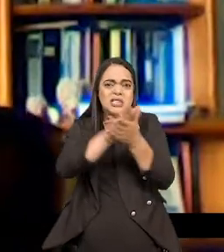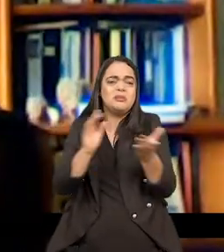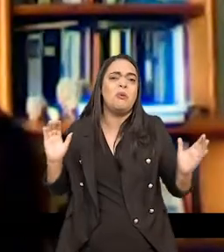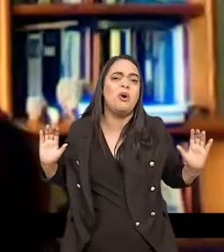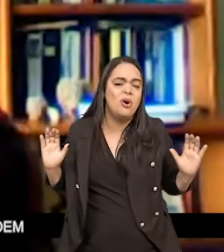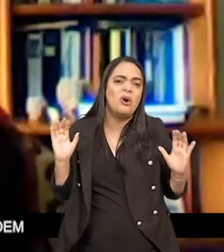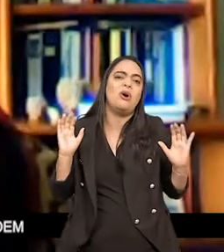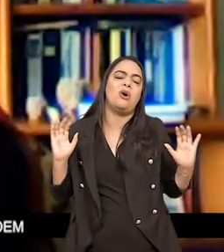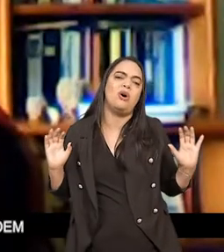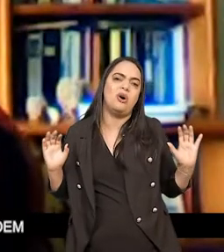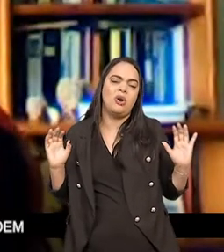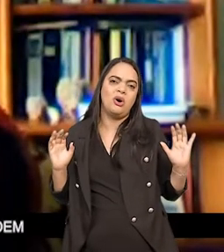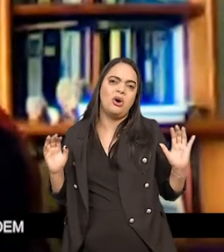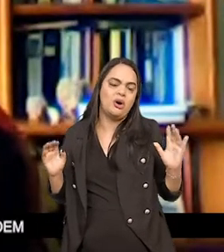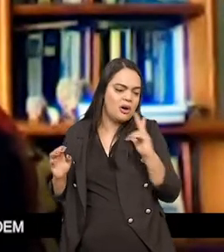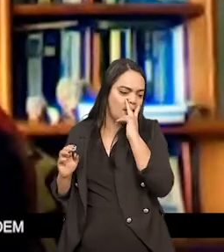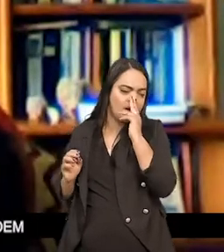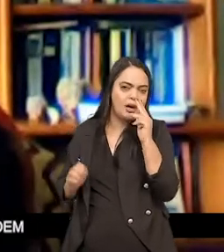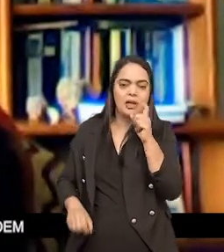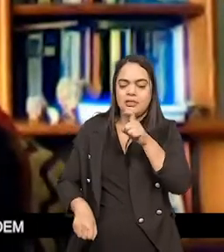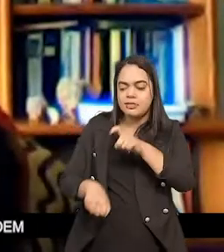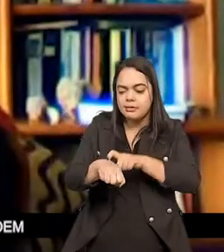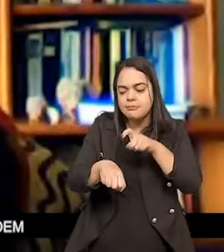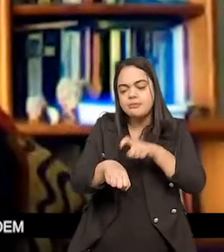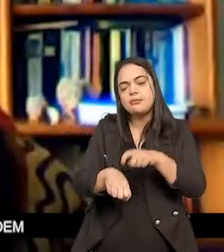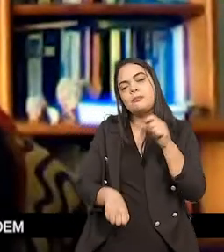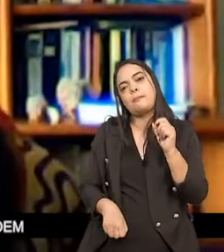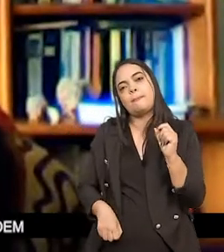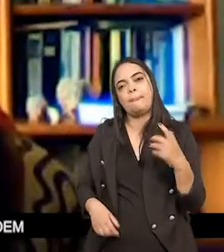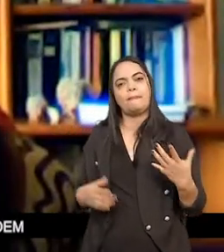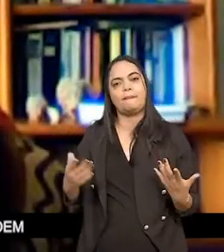eu acho que na hora em que se coloca